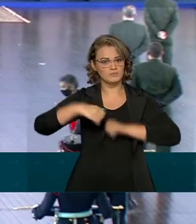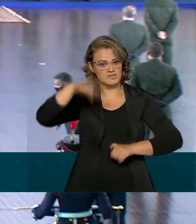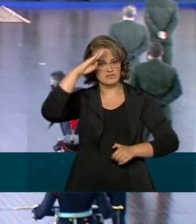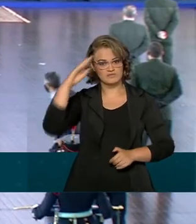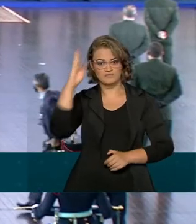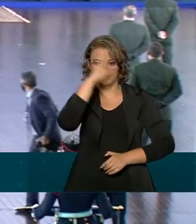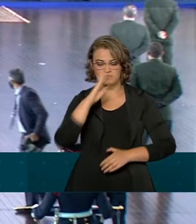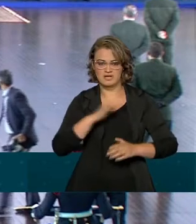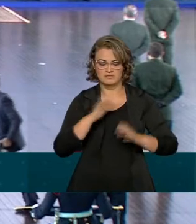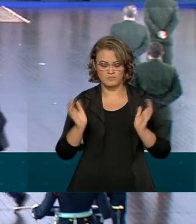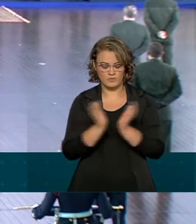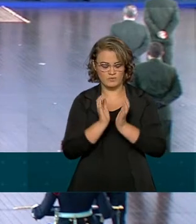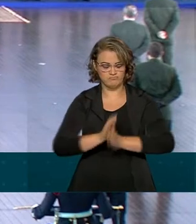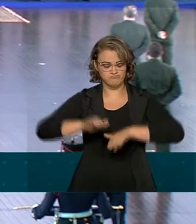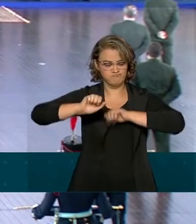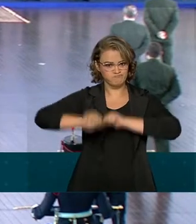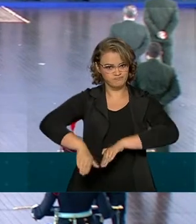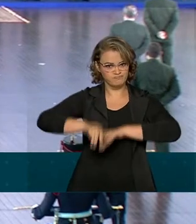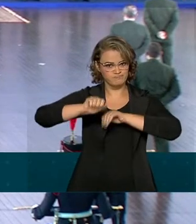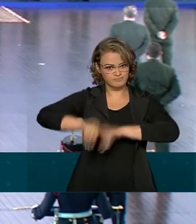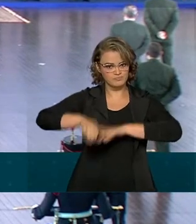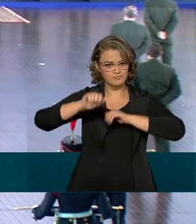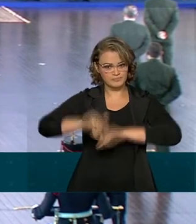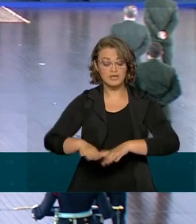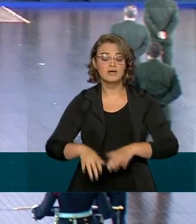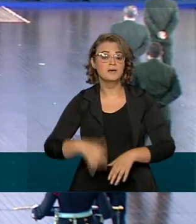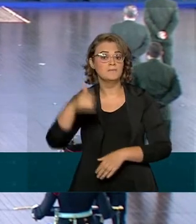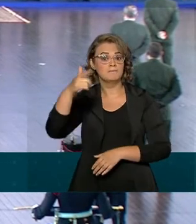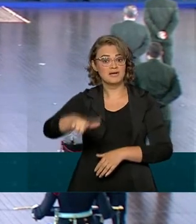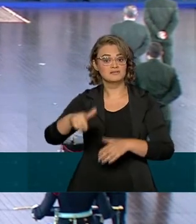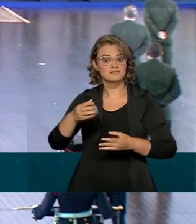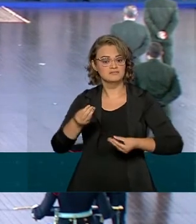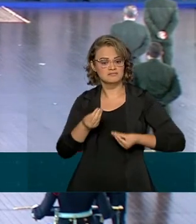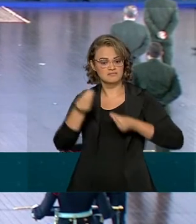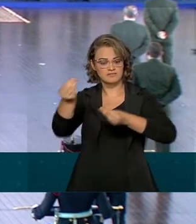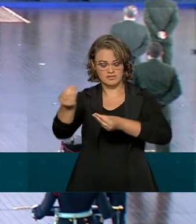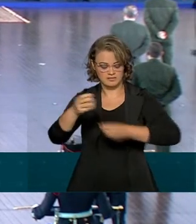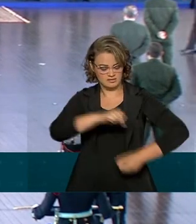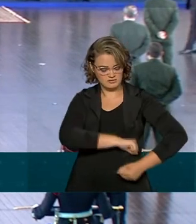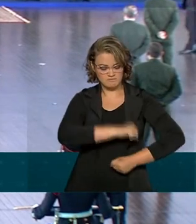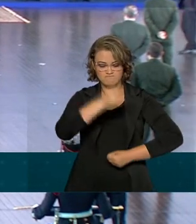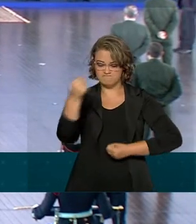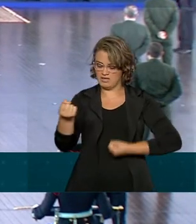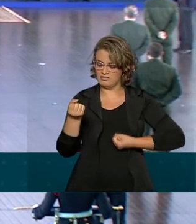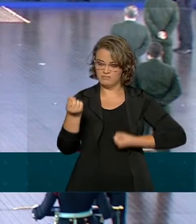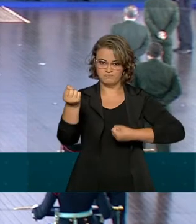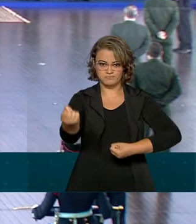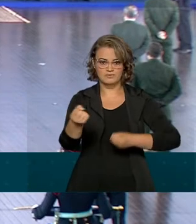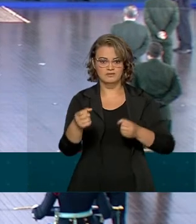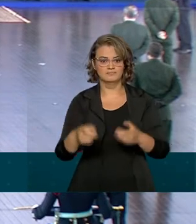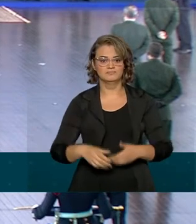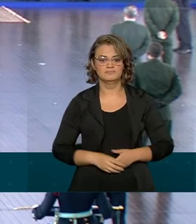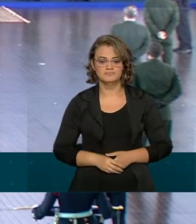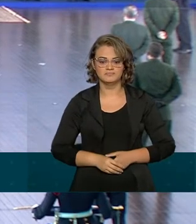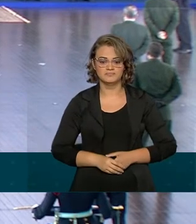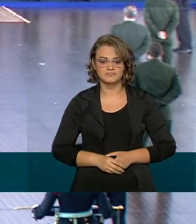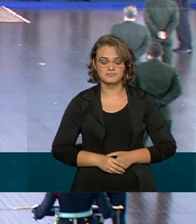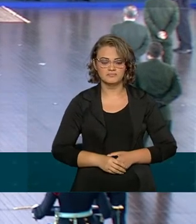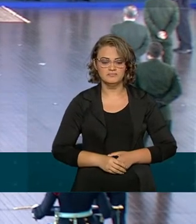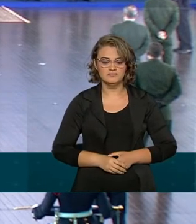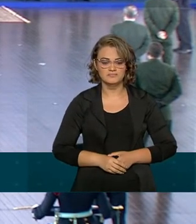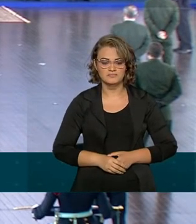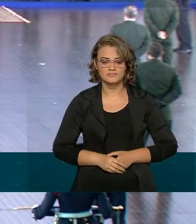oficiais generais de exército promovidos bem como a entrega de espada aos generais de brigada